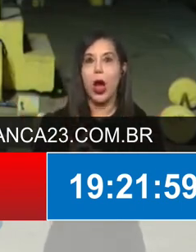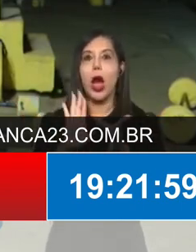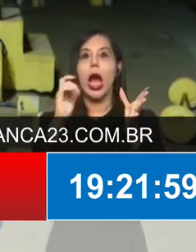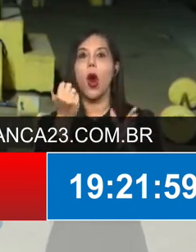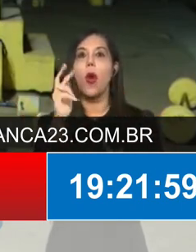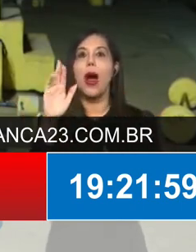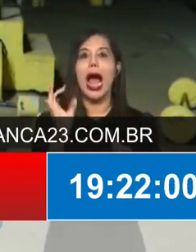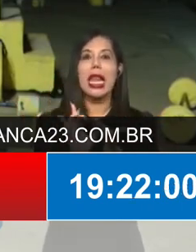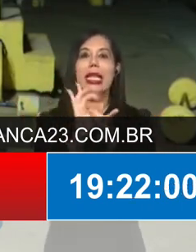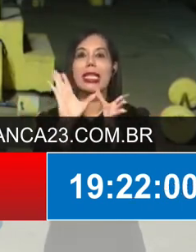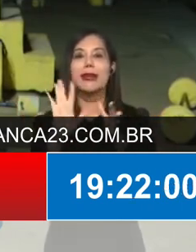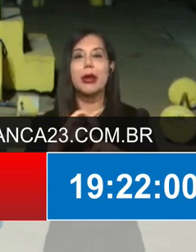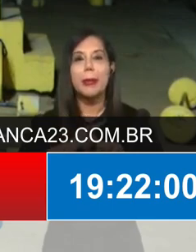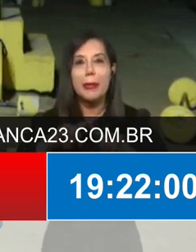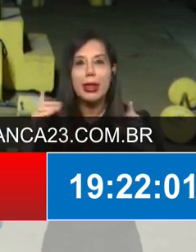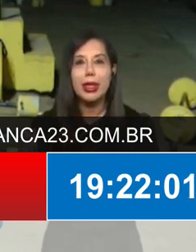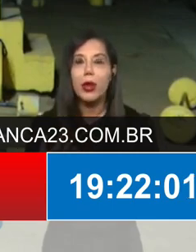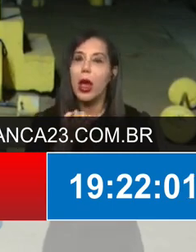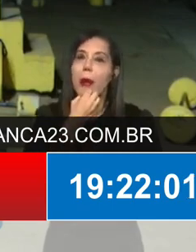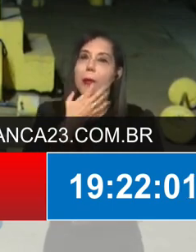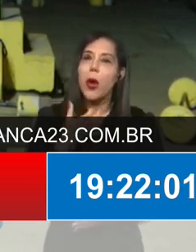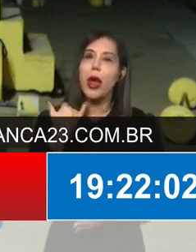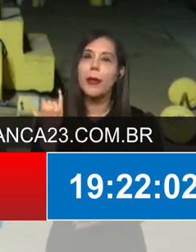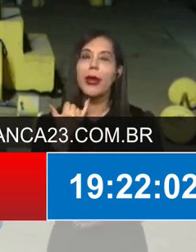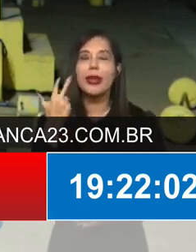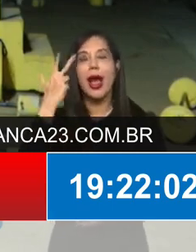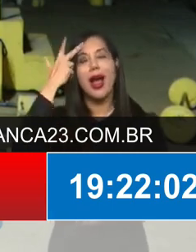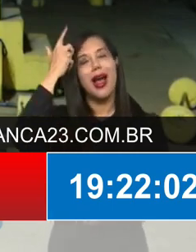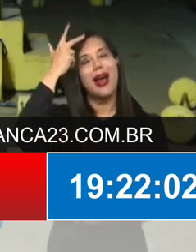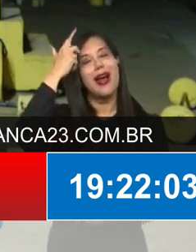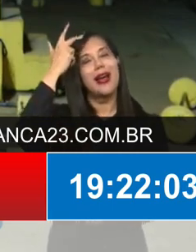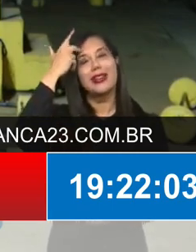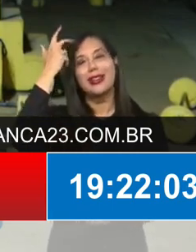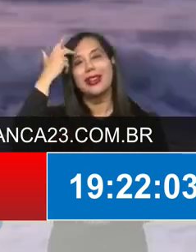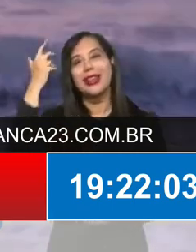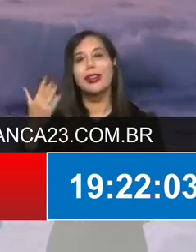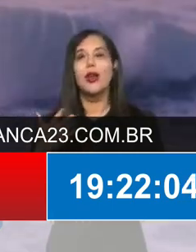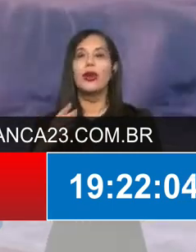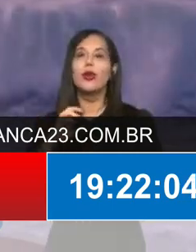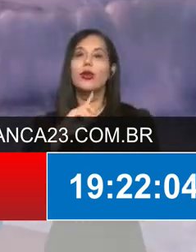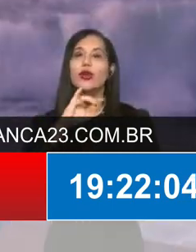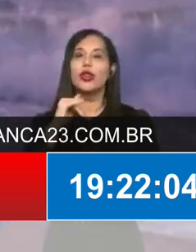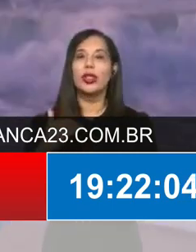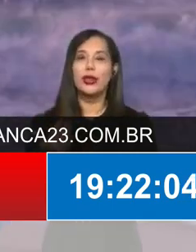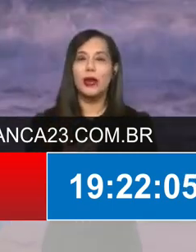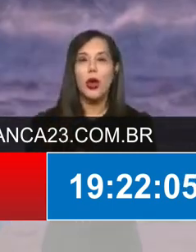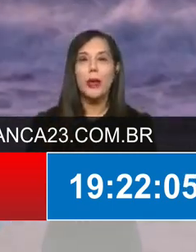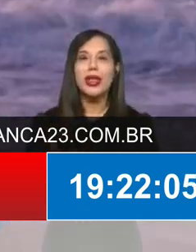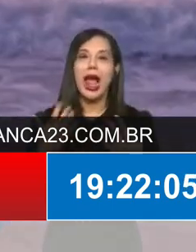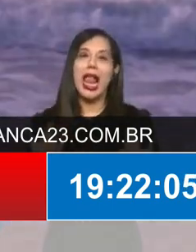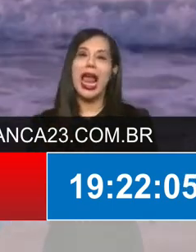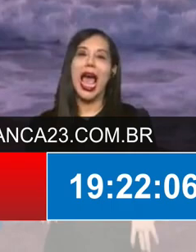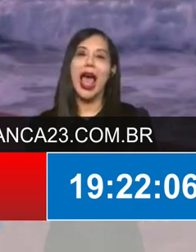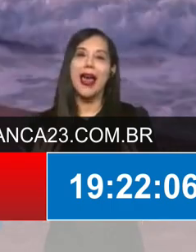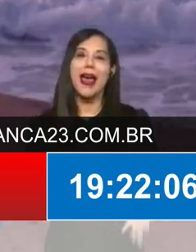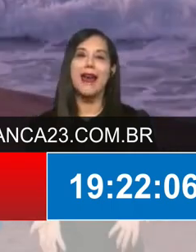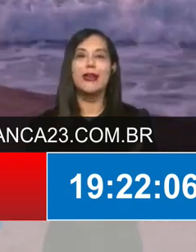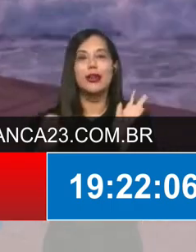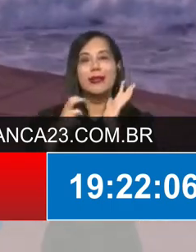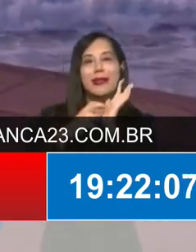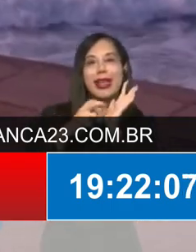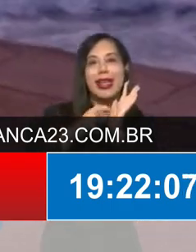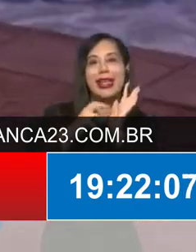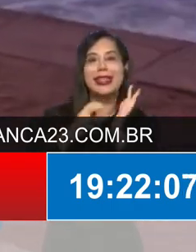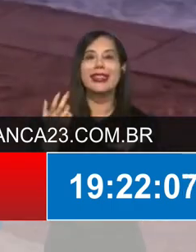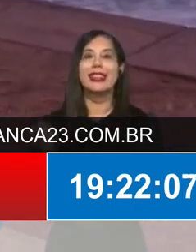livre, né? Então é uma boa forma de descontrair, deixar o dia que vem mais leve também. E bom que engloba